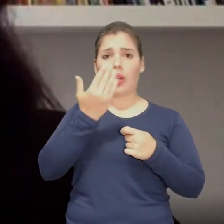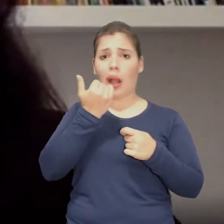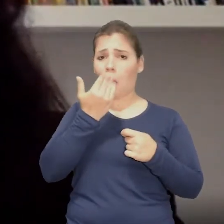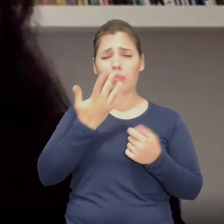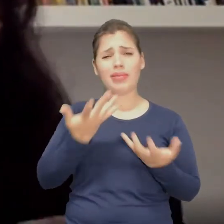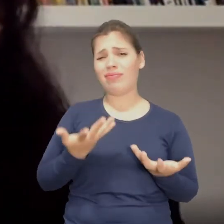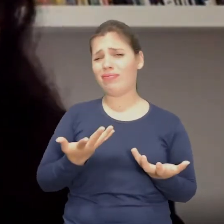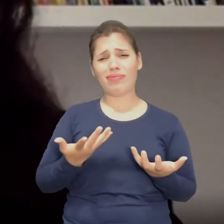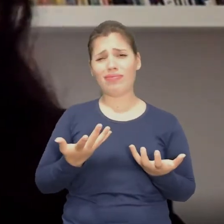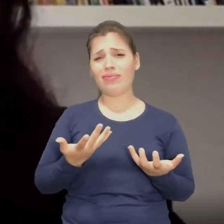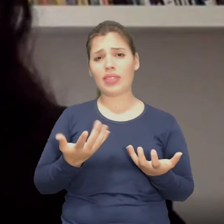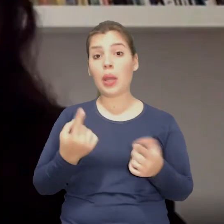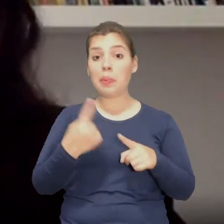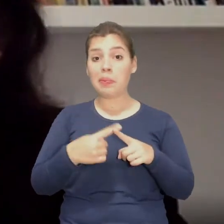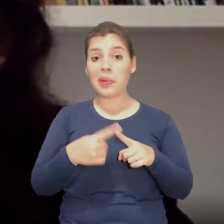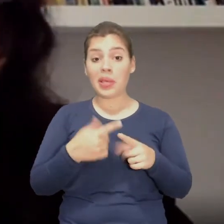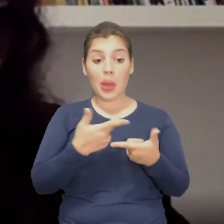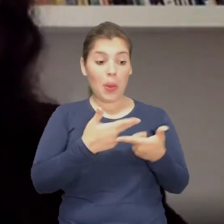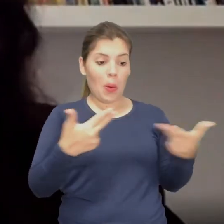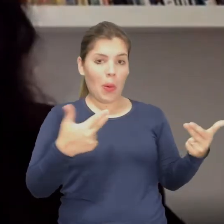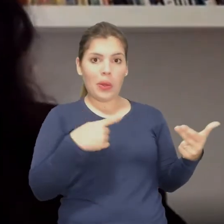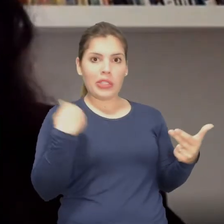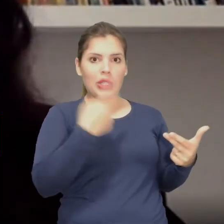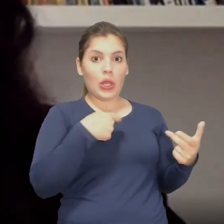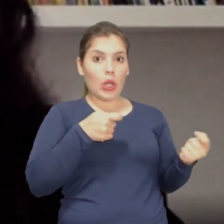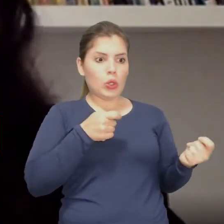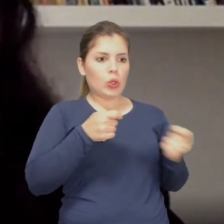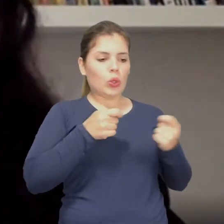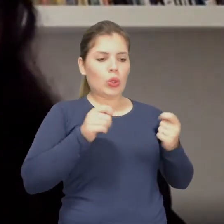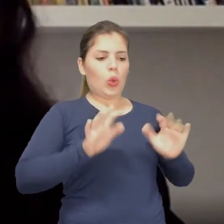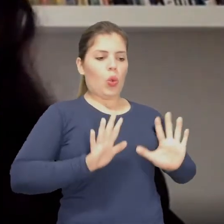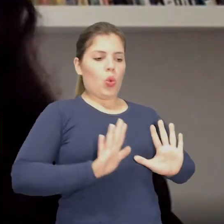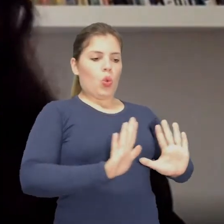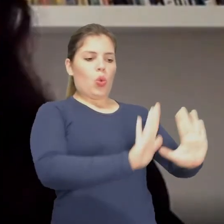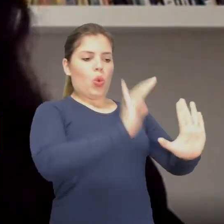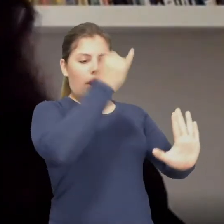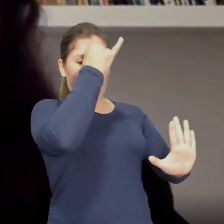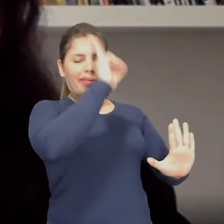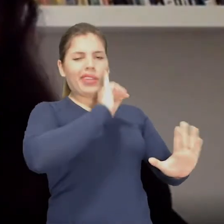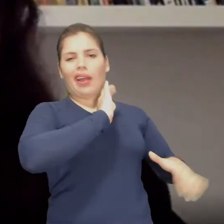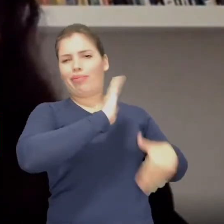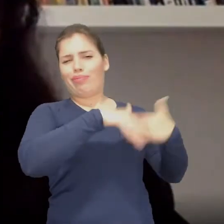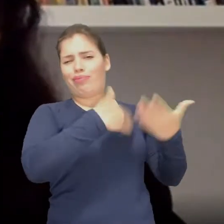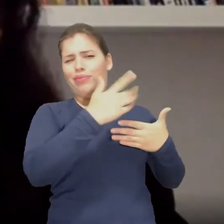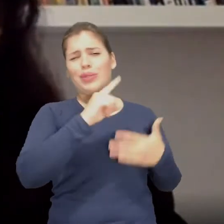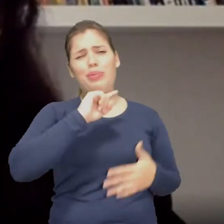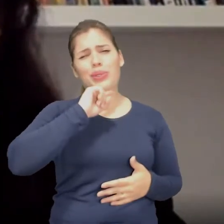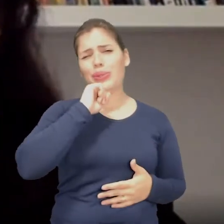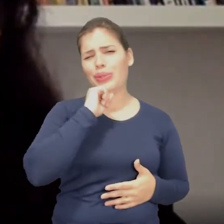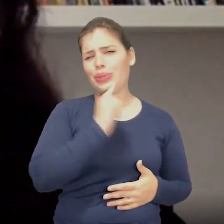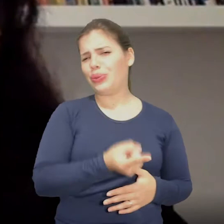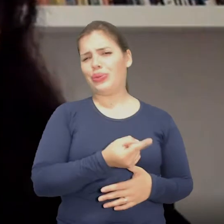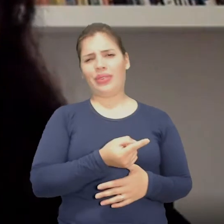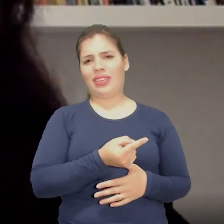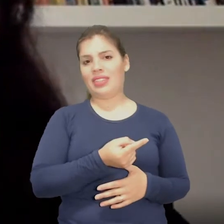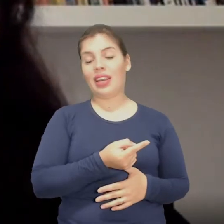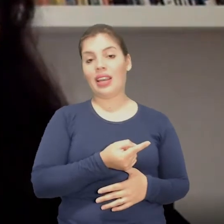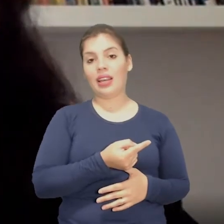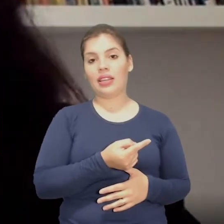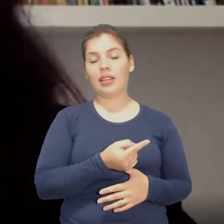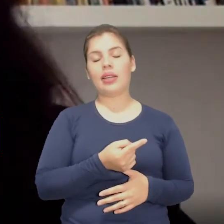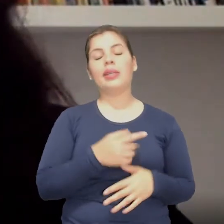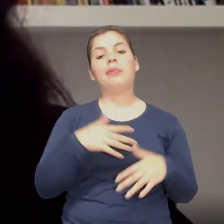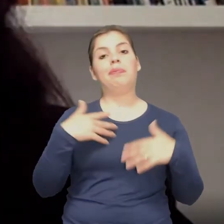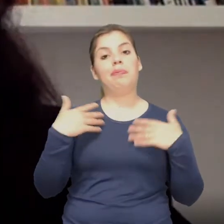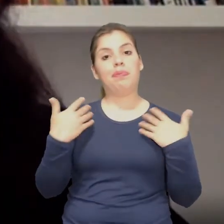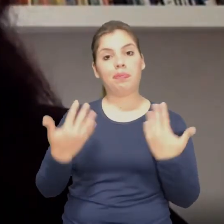alimentação, porque quando a gente tenta ter controle demais sobre uma coisa, a nossa tendência é nos descontrolar. Então,